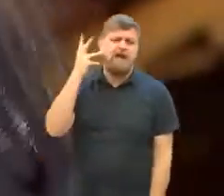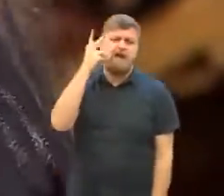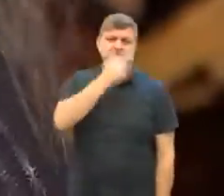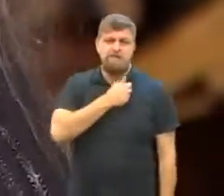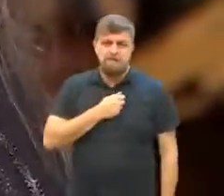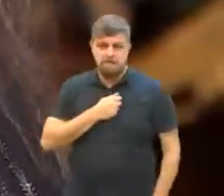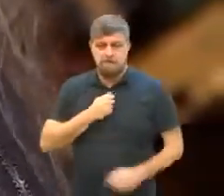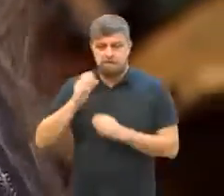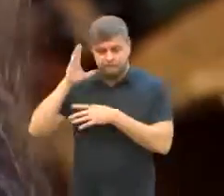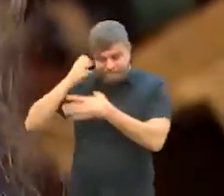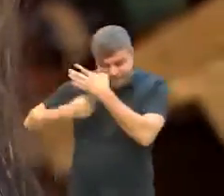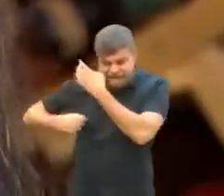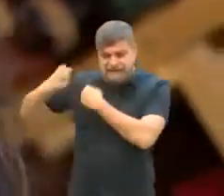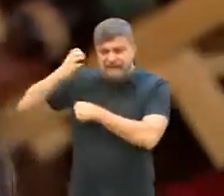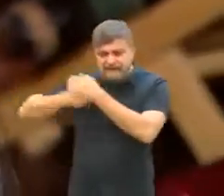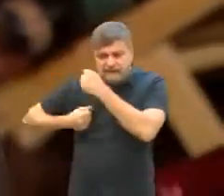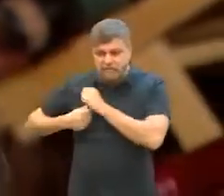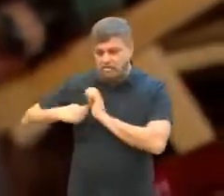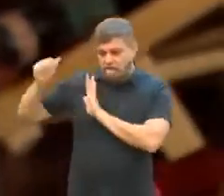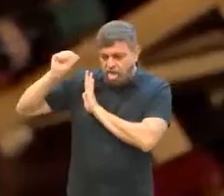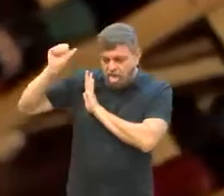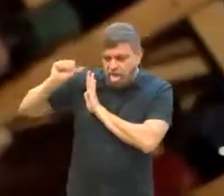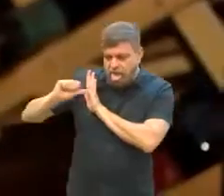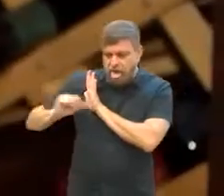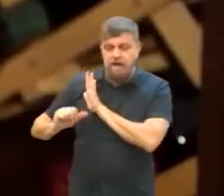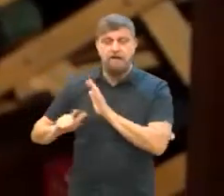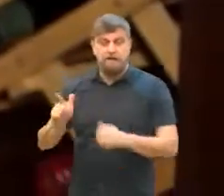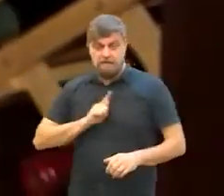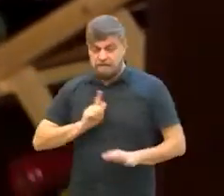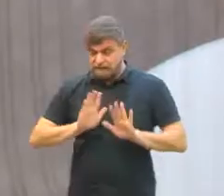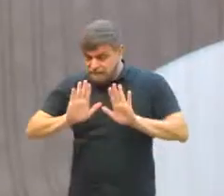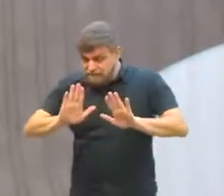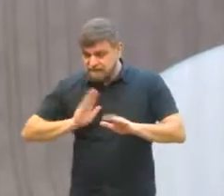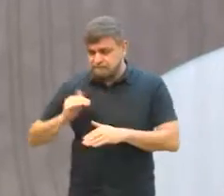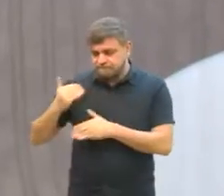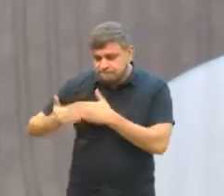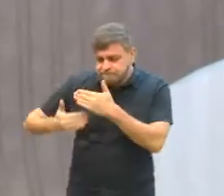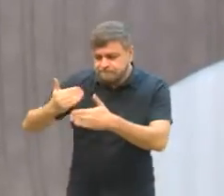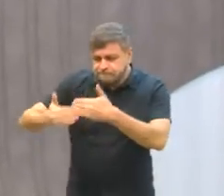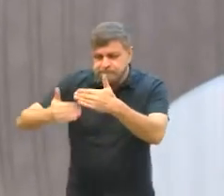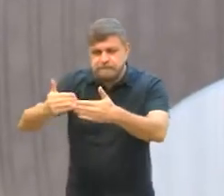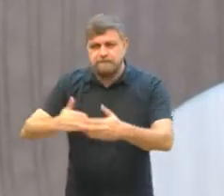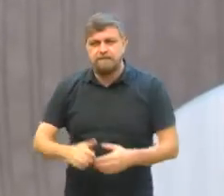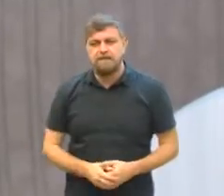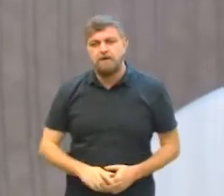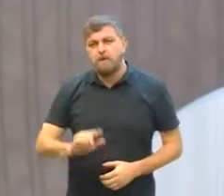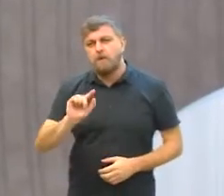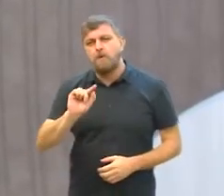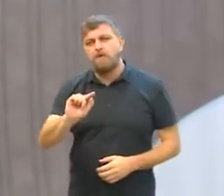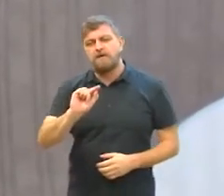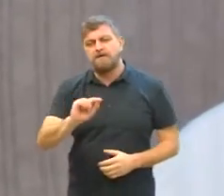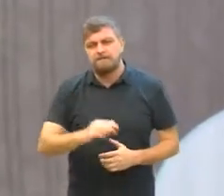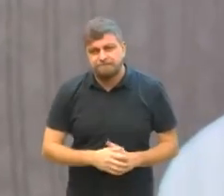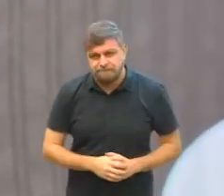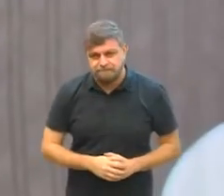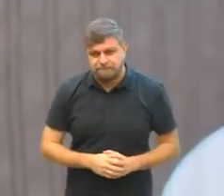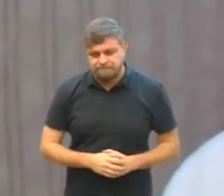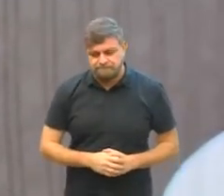dia, lindo, sabe? Dá trabalho? Dá, tem que hidratar, tem que cuidar. Mas é um processo, assim, acho que